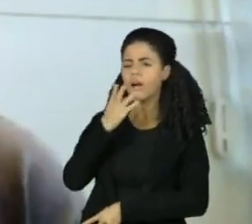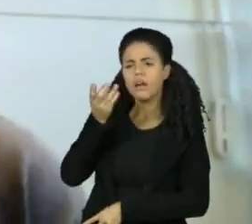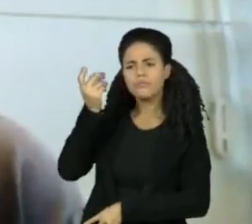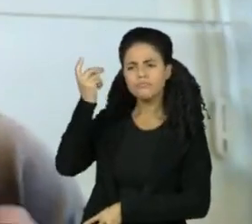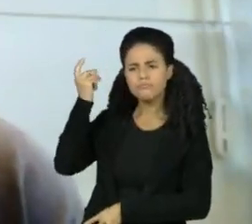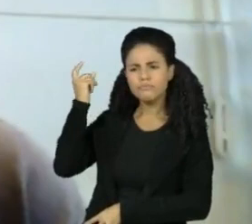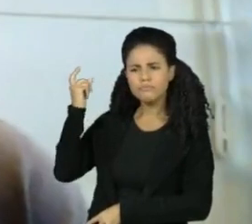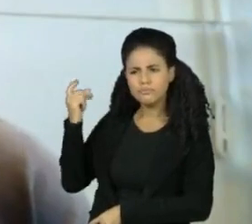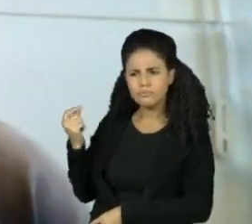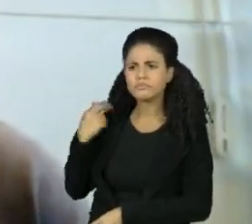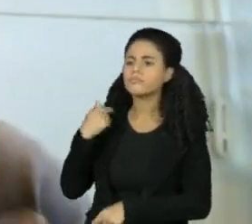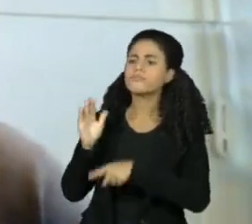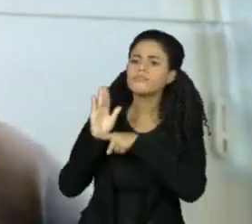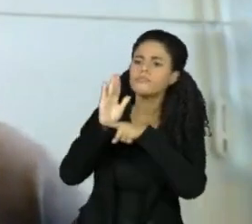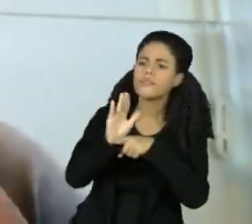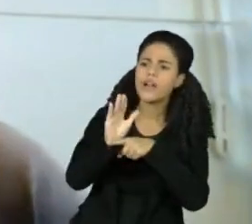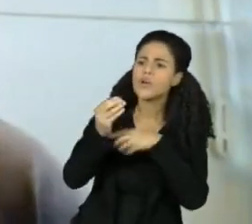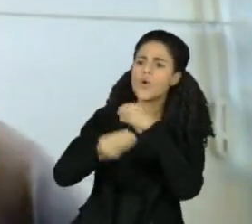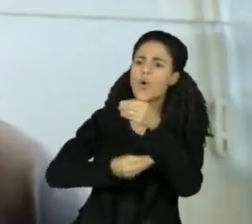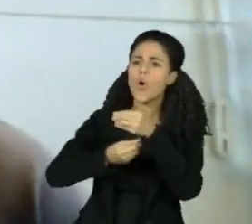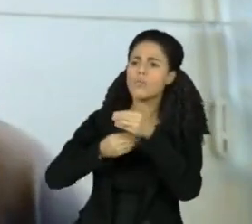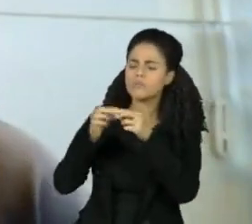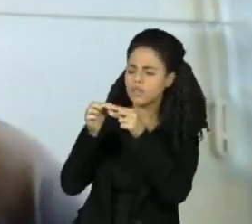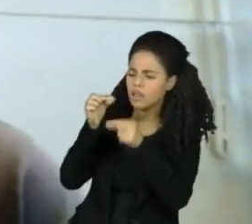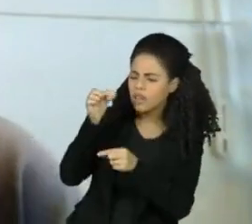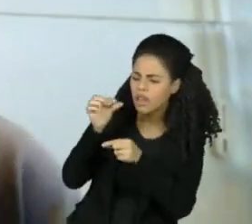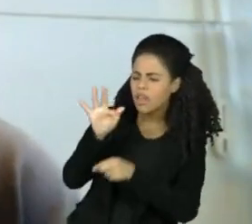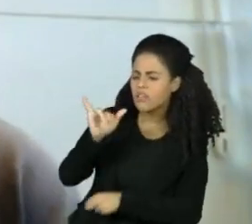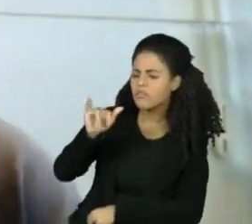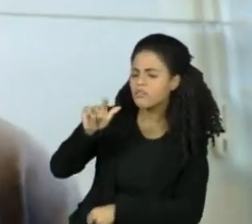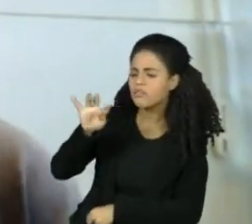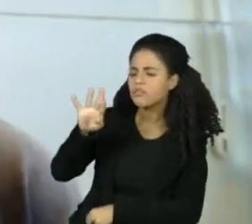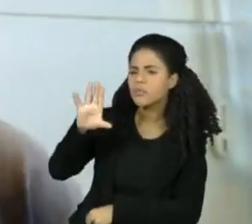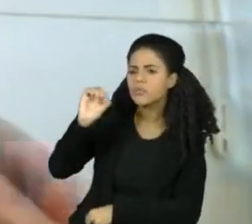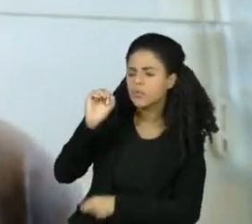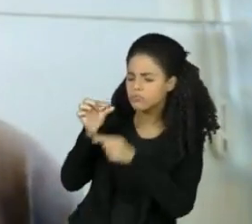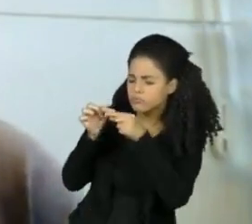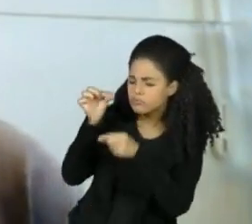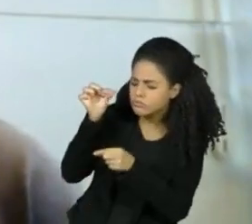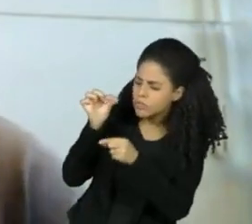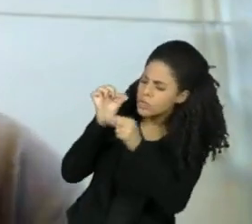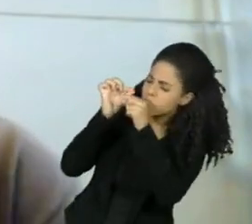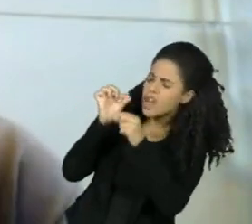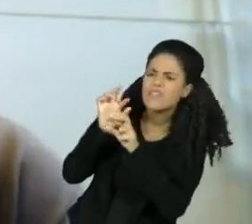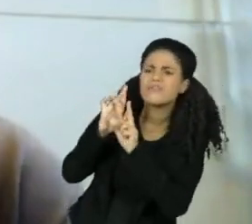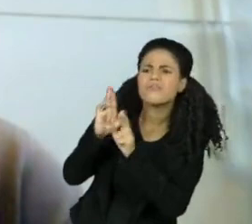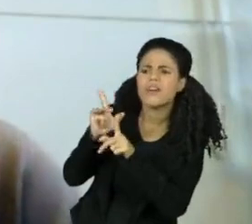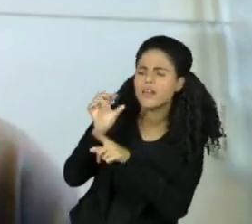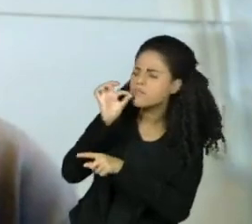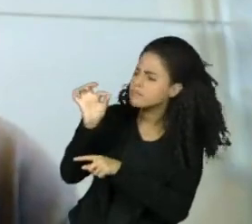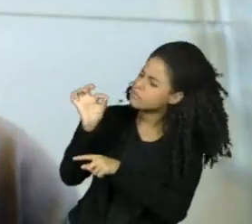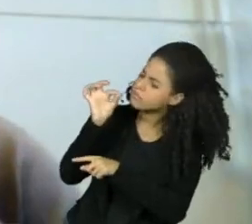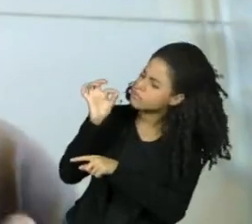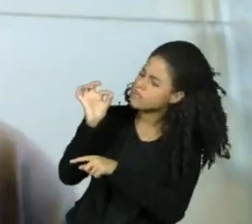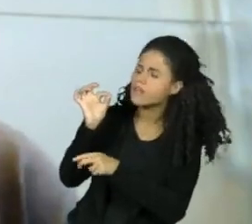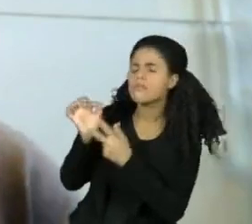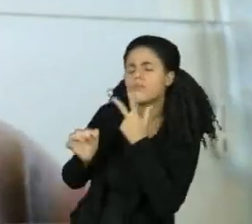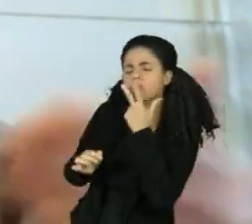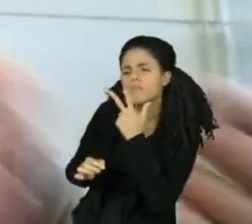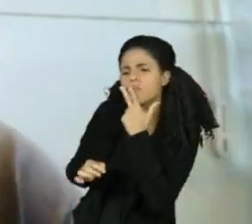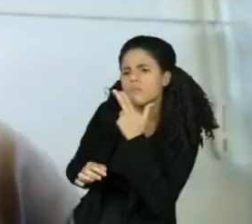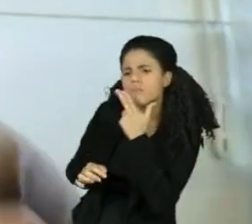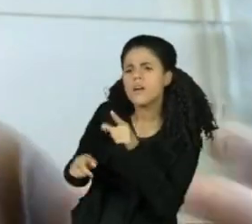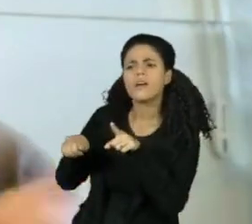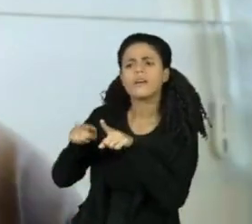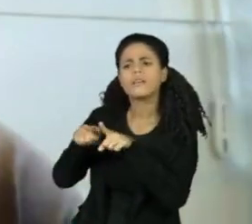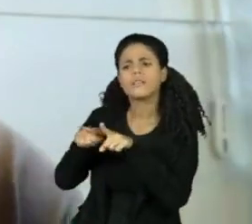mundial, já que o cigarro sem filtro provocava câncer de pulmão. Depois que o cigarro com filtro continuou dando câncer de pulmão, foi o cigarro